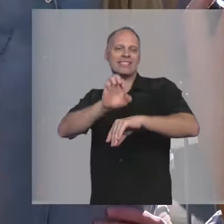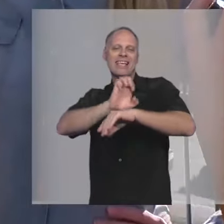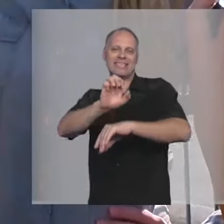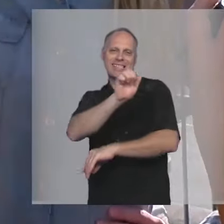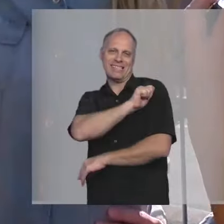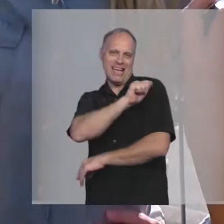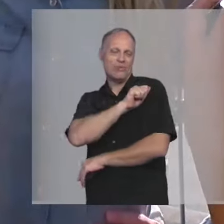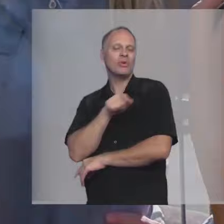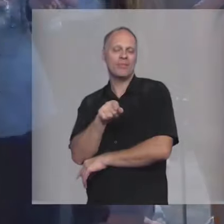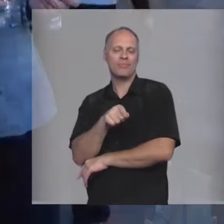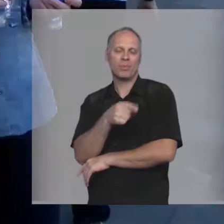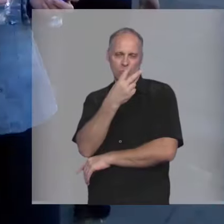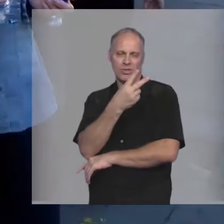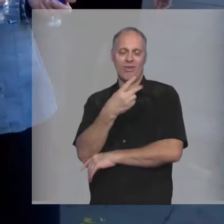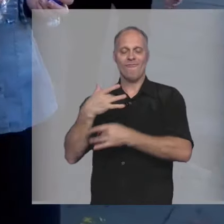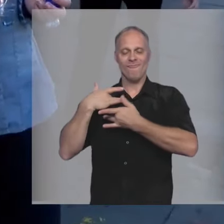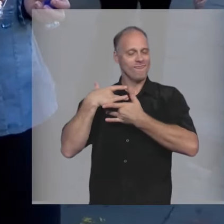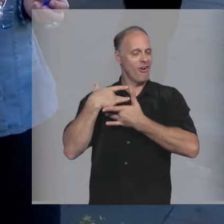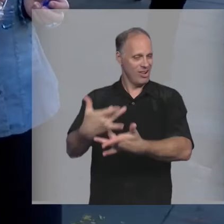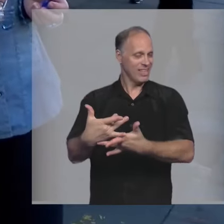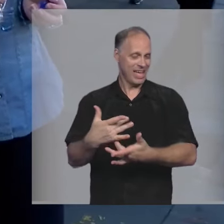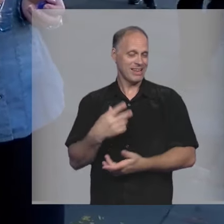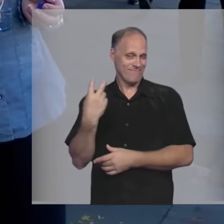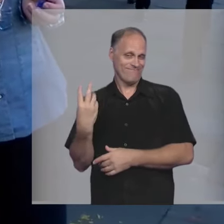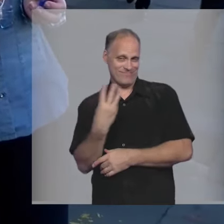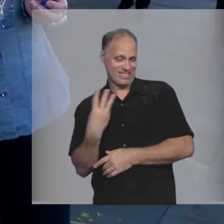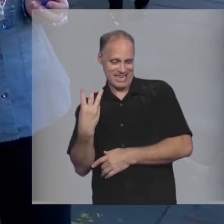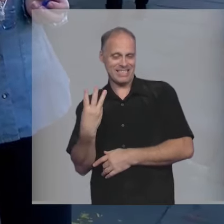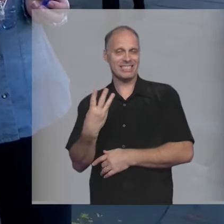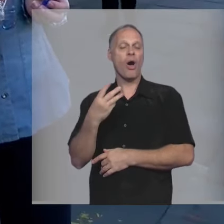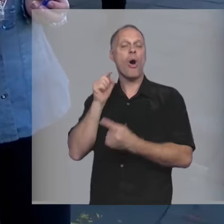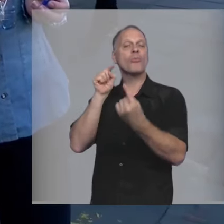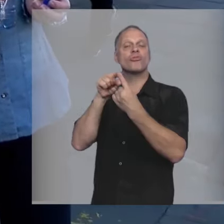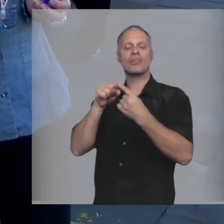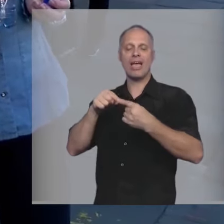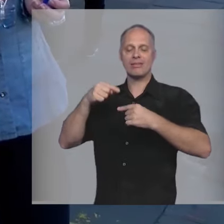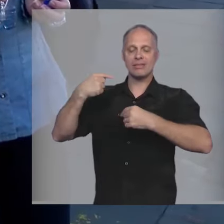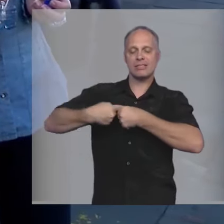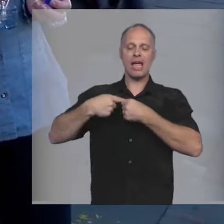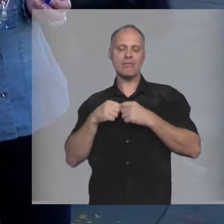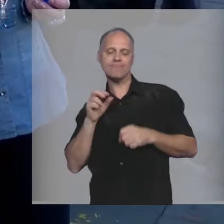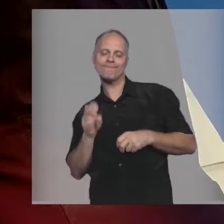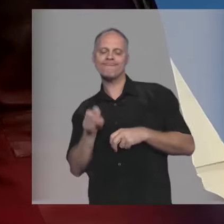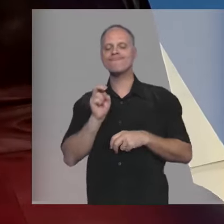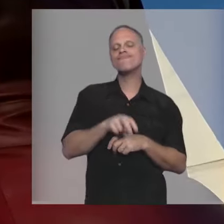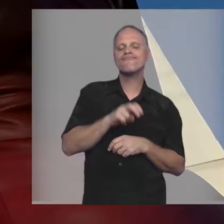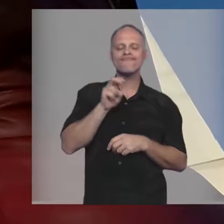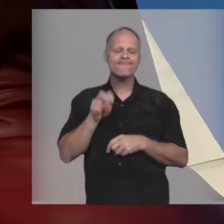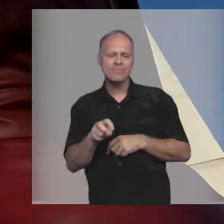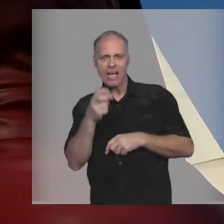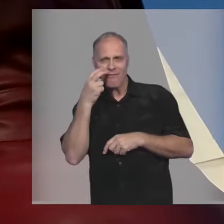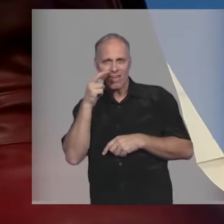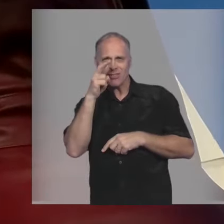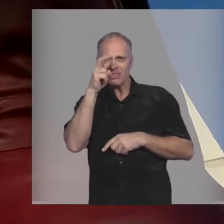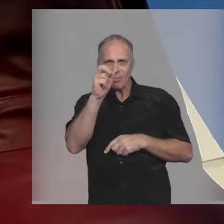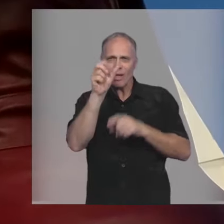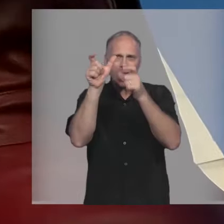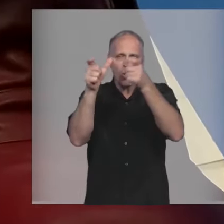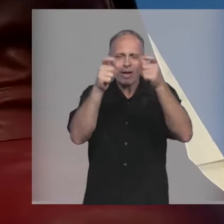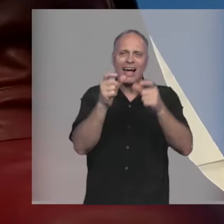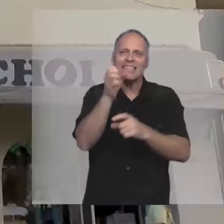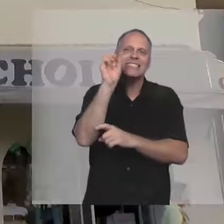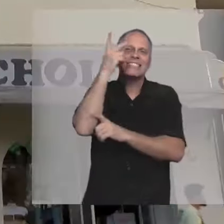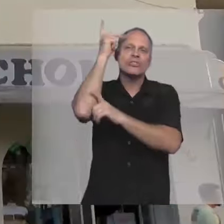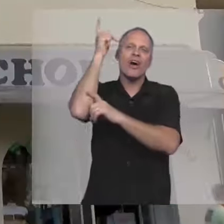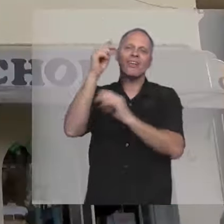duas estagiárias. De forma totalmente voluntária, o objetivo delas é andar pela cidade, percorrendo 50 locais